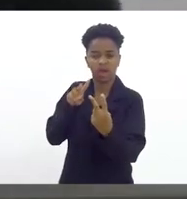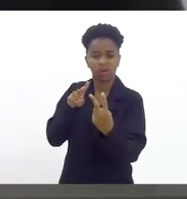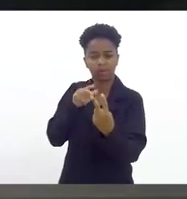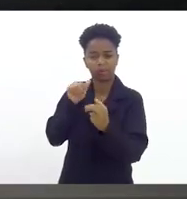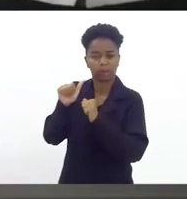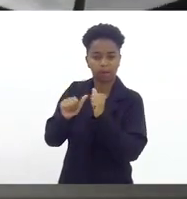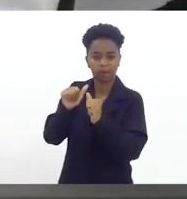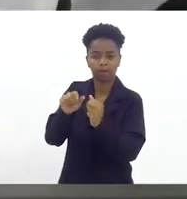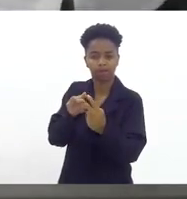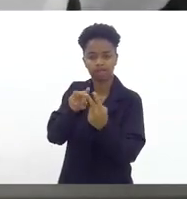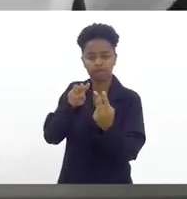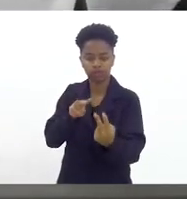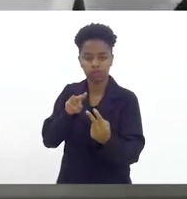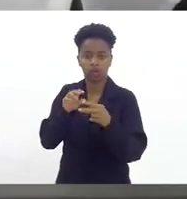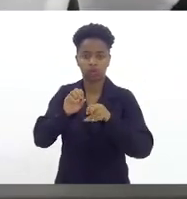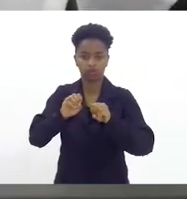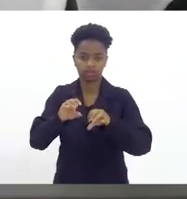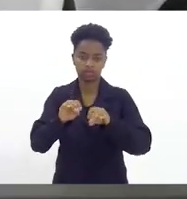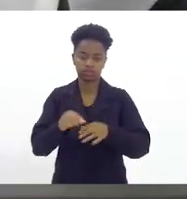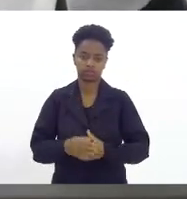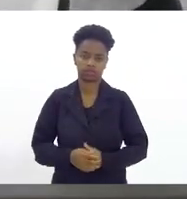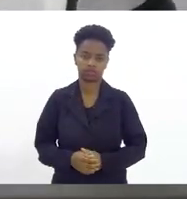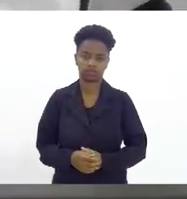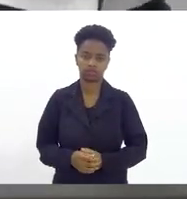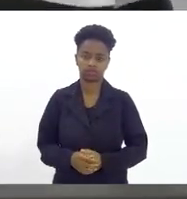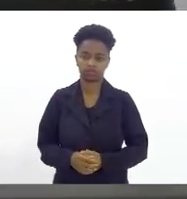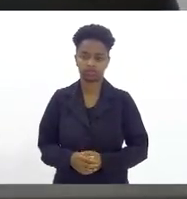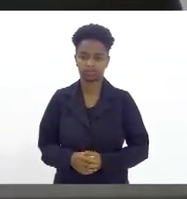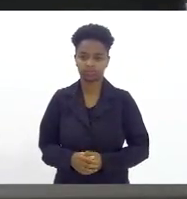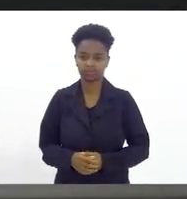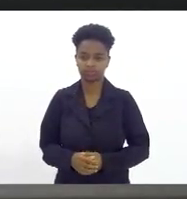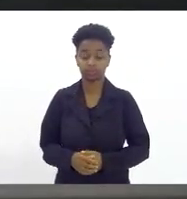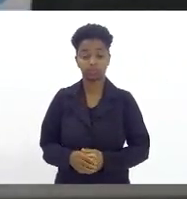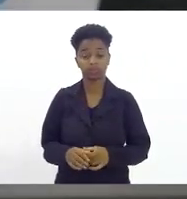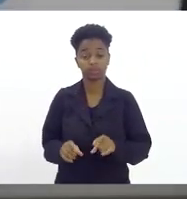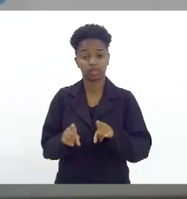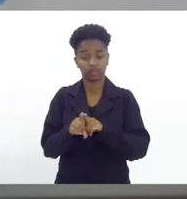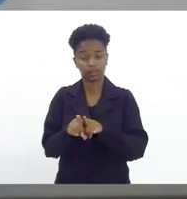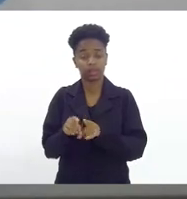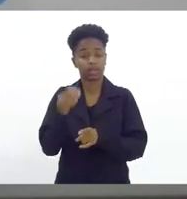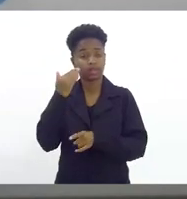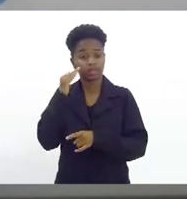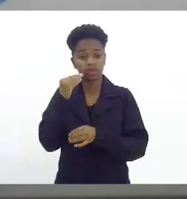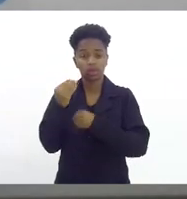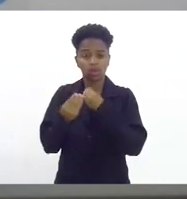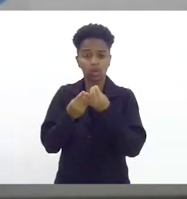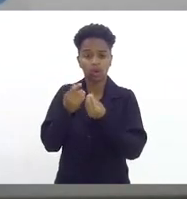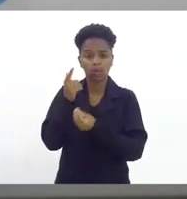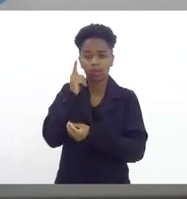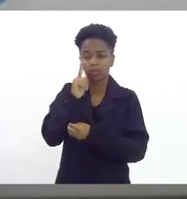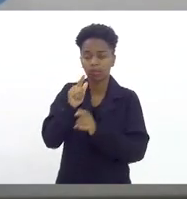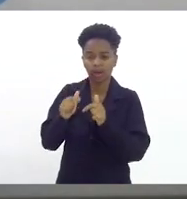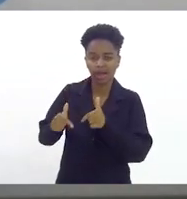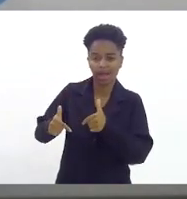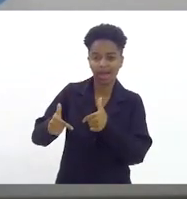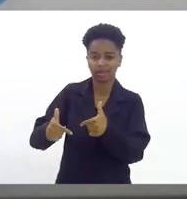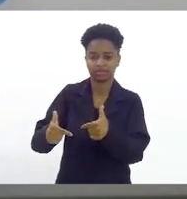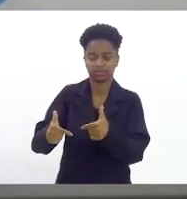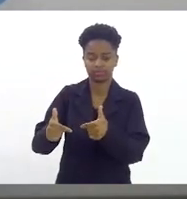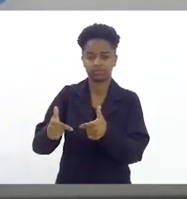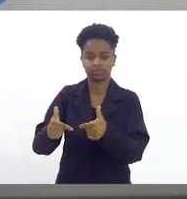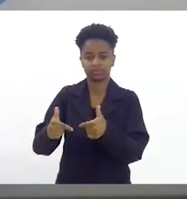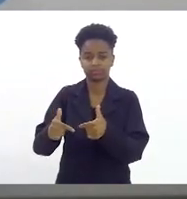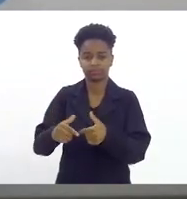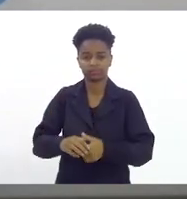mas também é compreender como é que a gente pode atuar para que